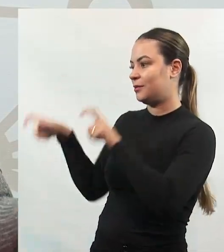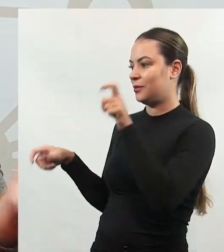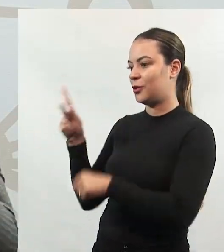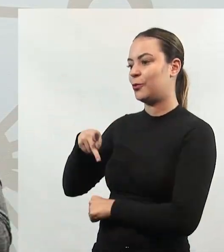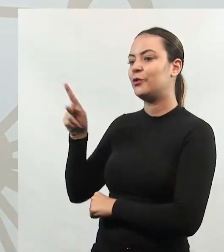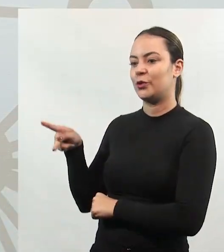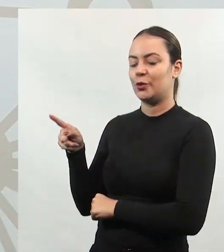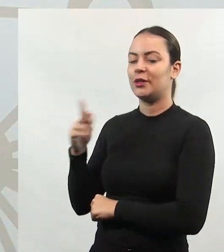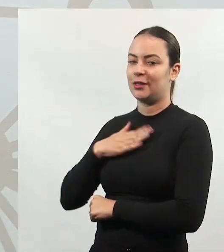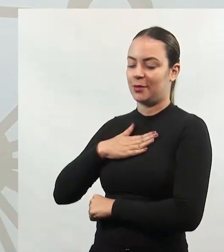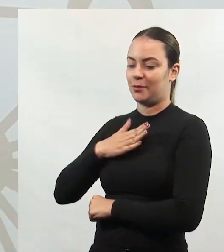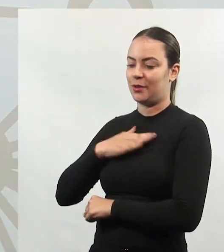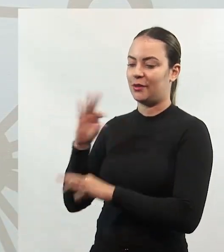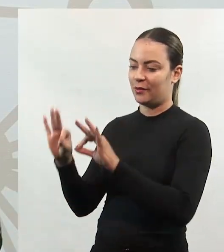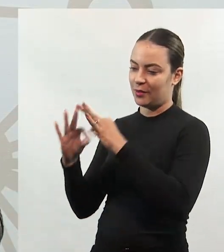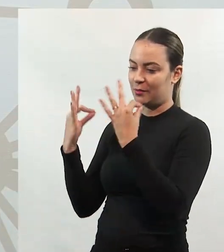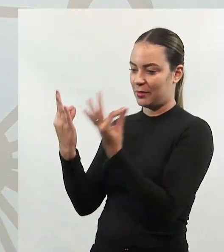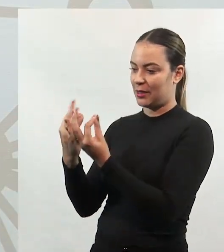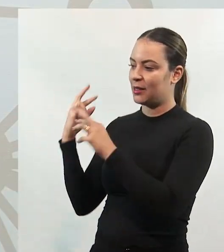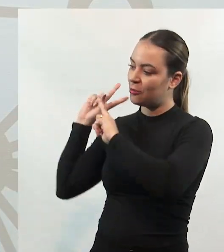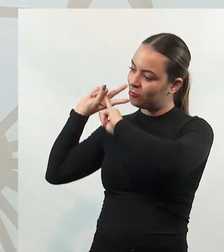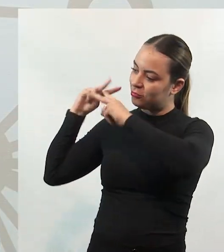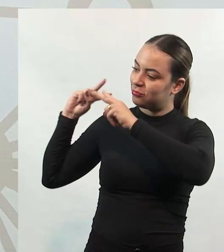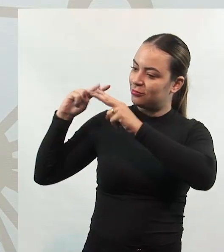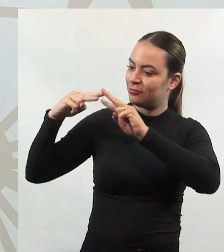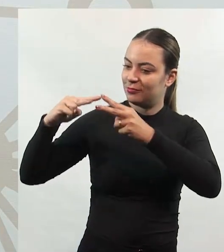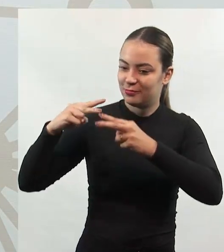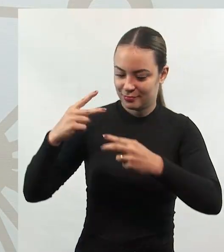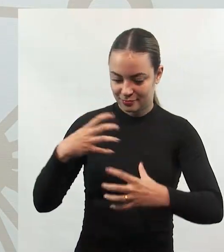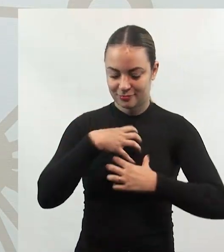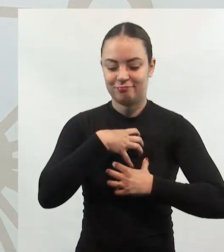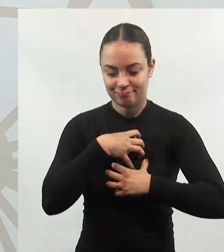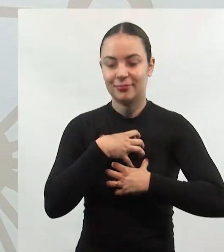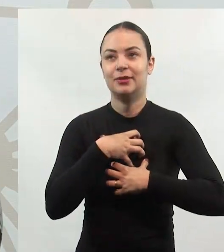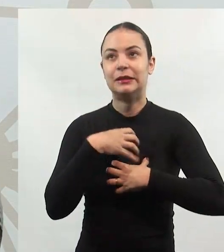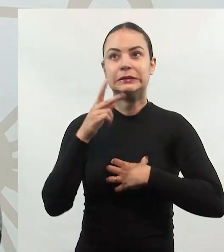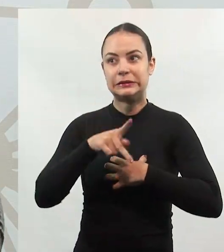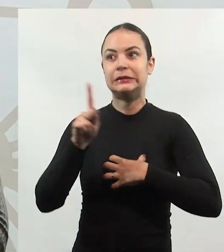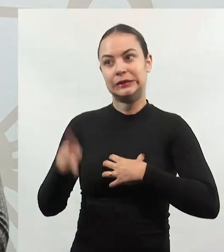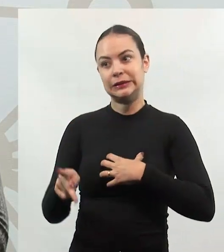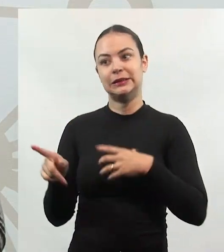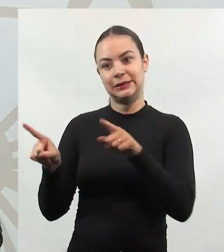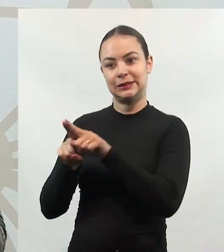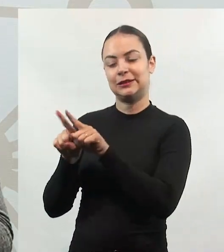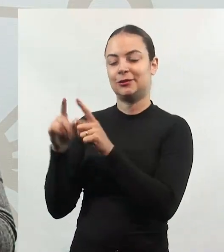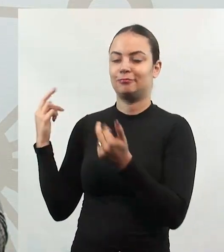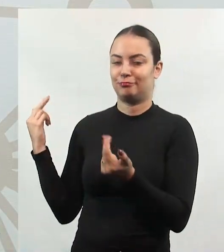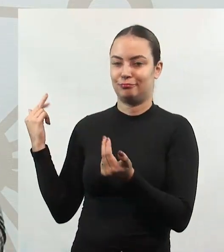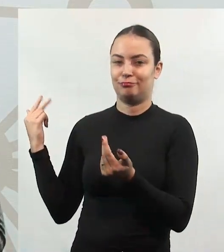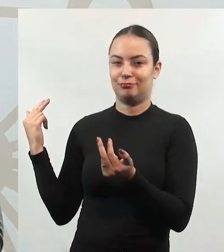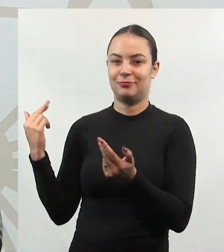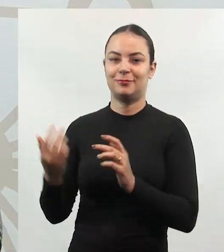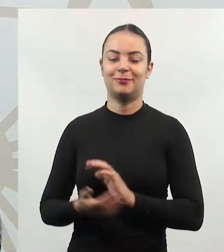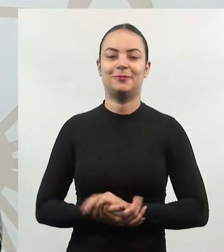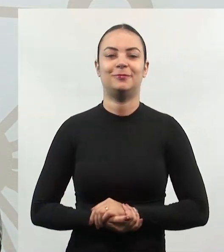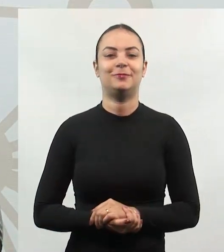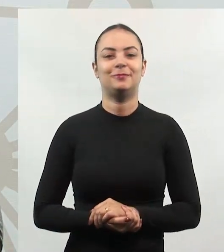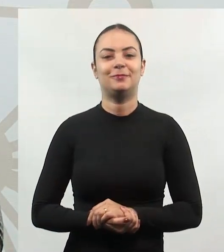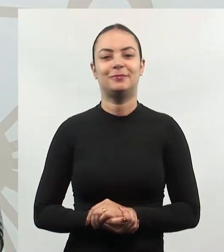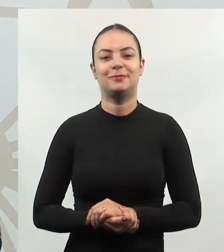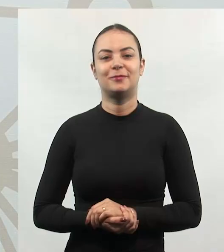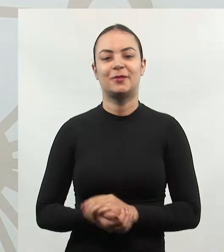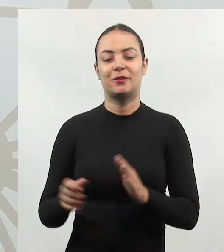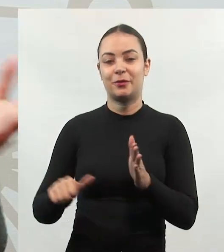Da docência, né? Então essa foi a primeira experiência que eu tive com as crianças, com a docência,